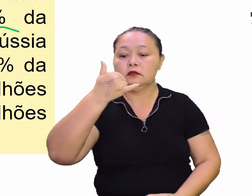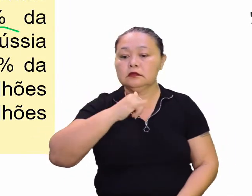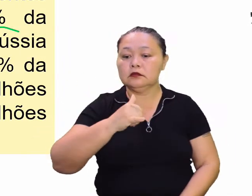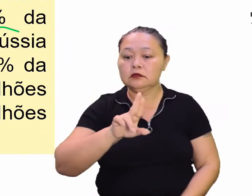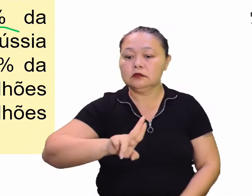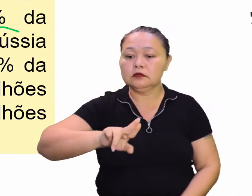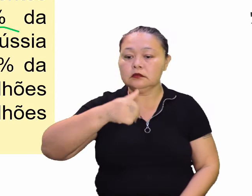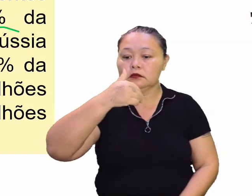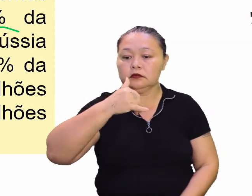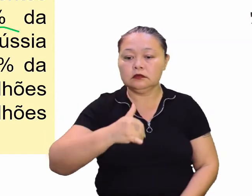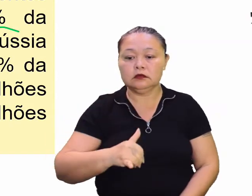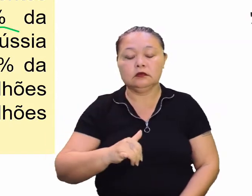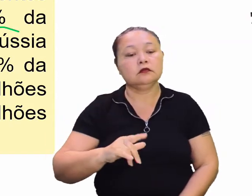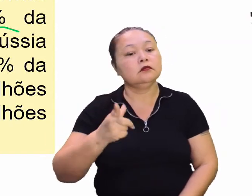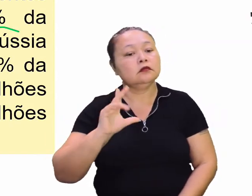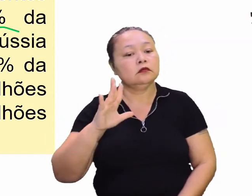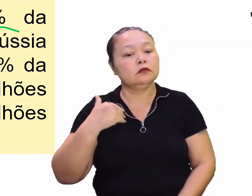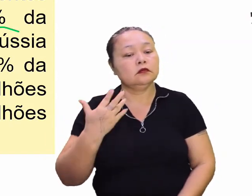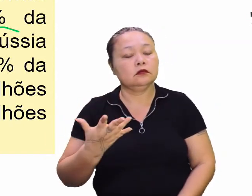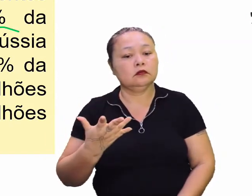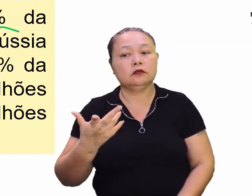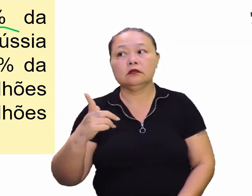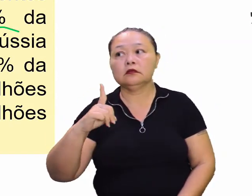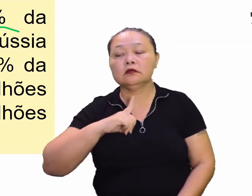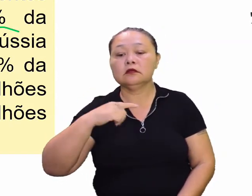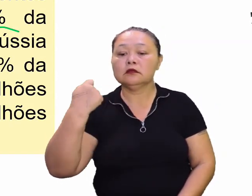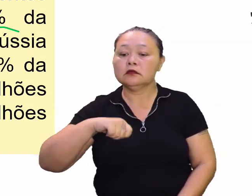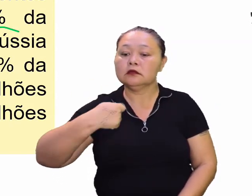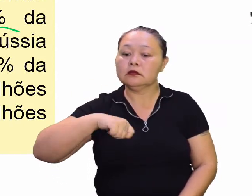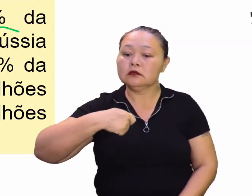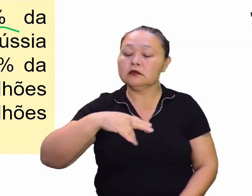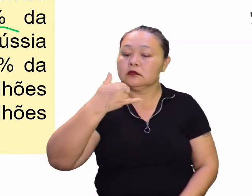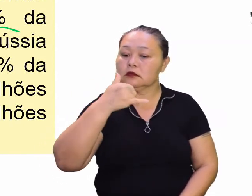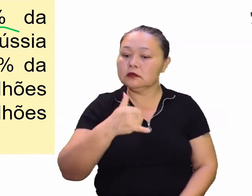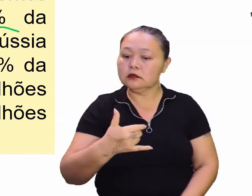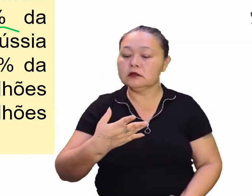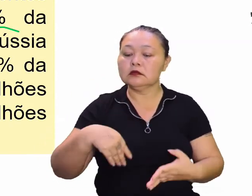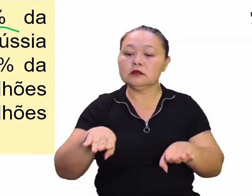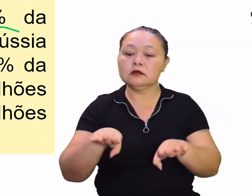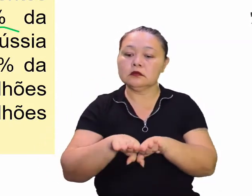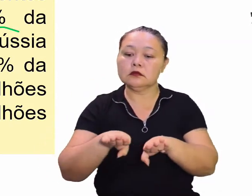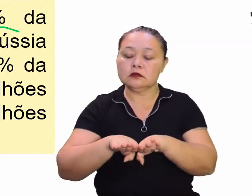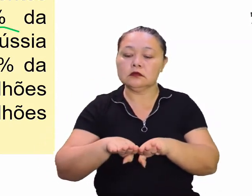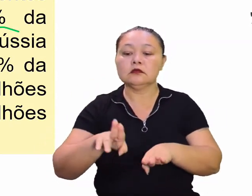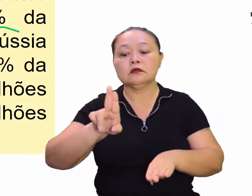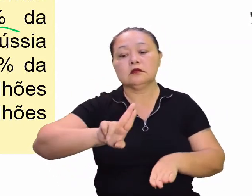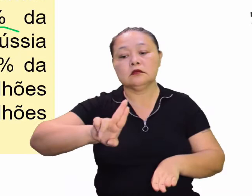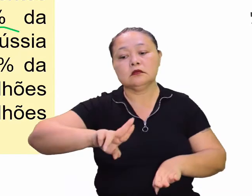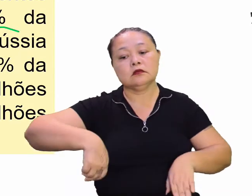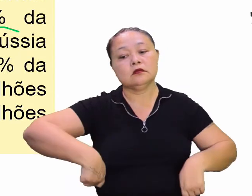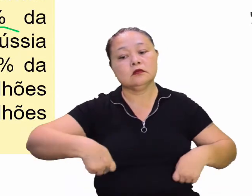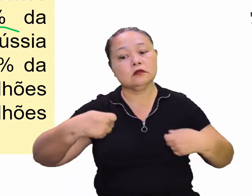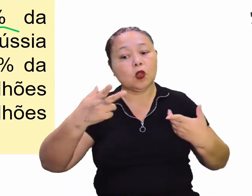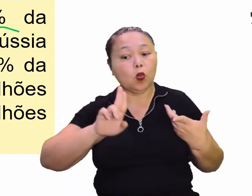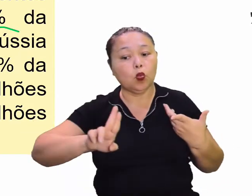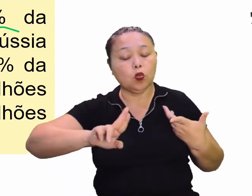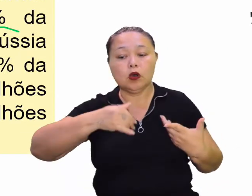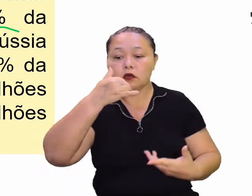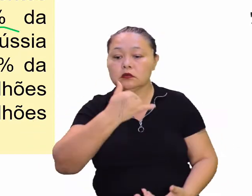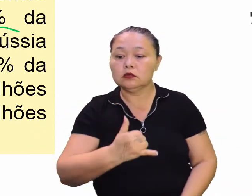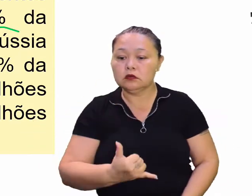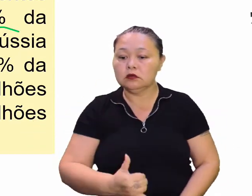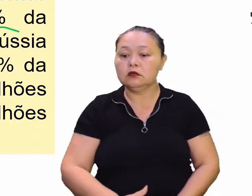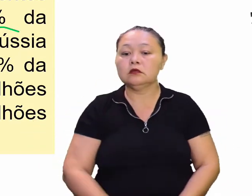energia. Obviamente, se eles têm a necessidade, eles também gastam muito